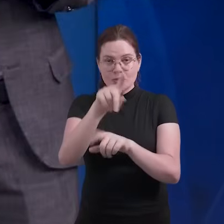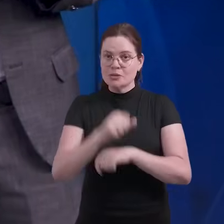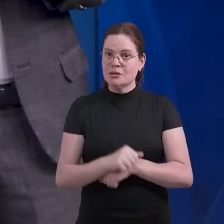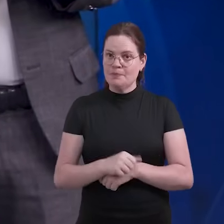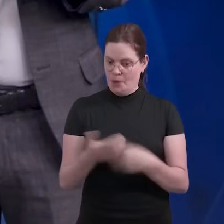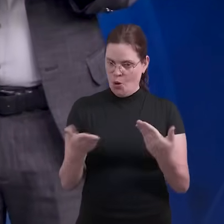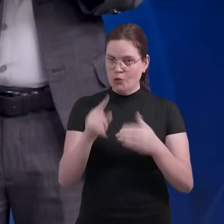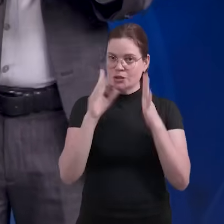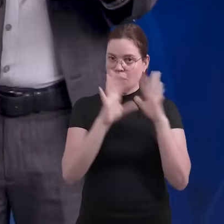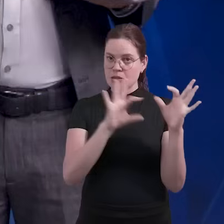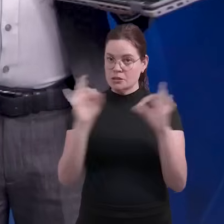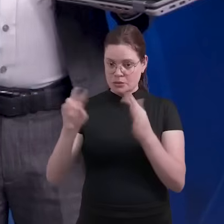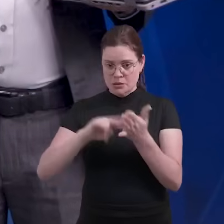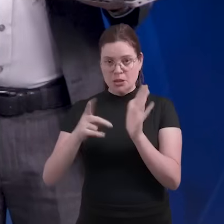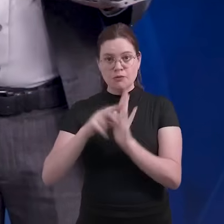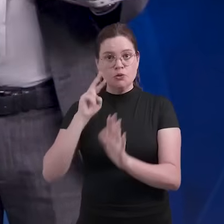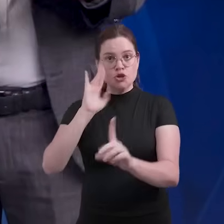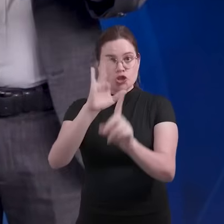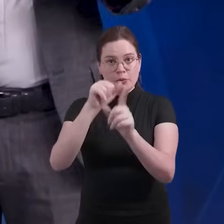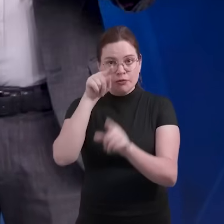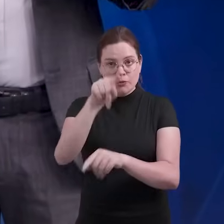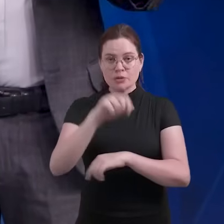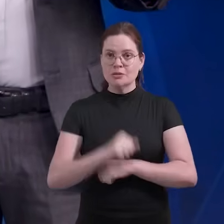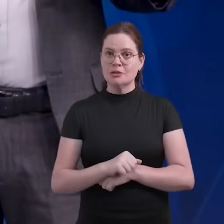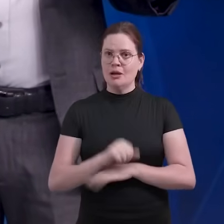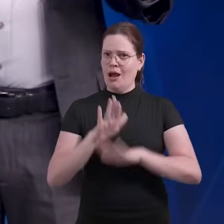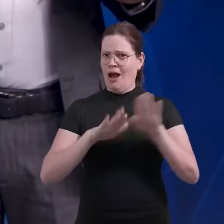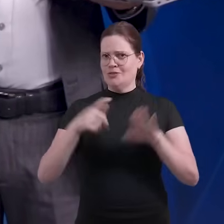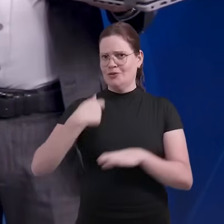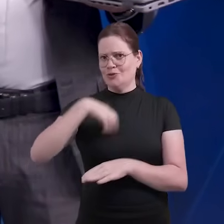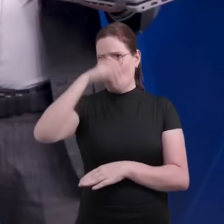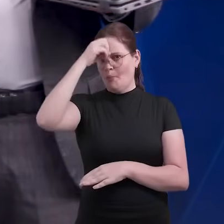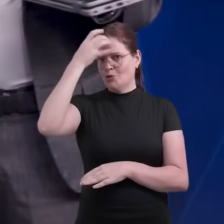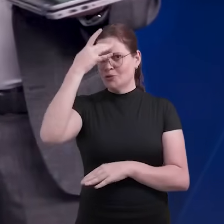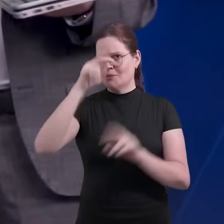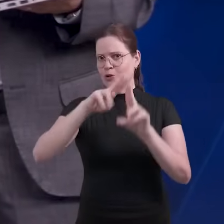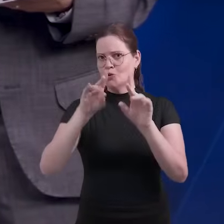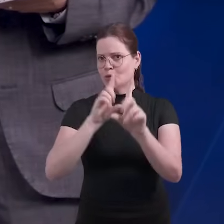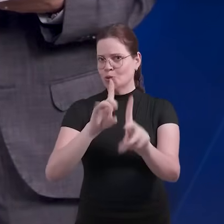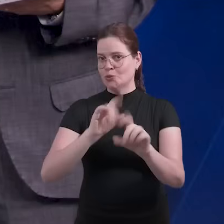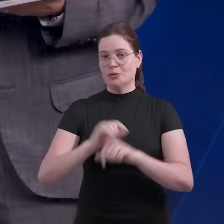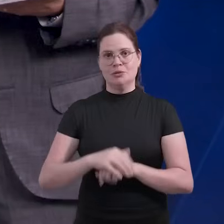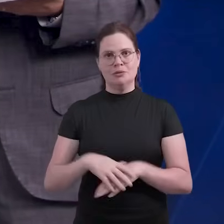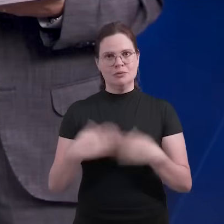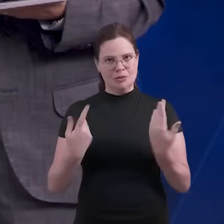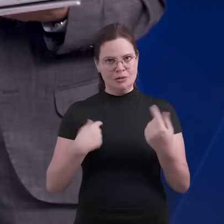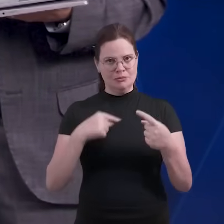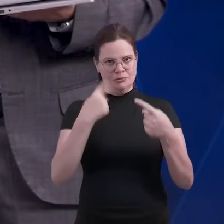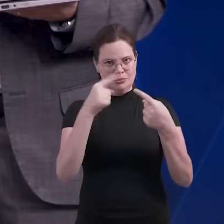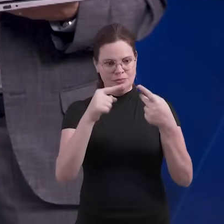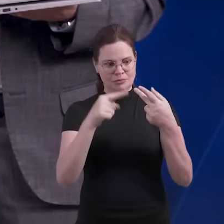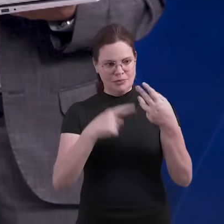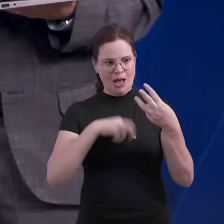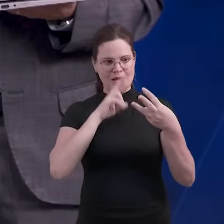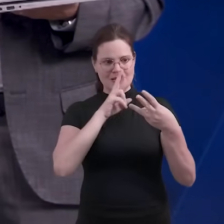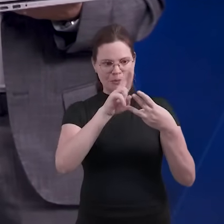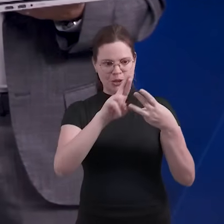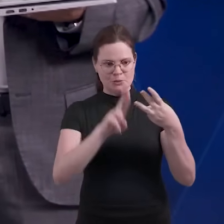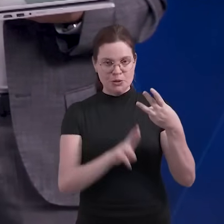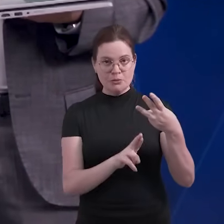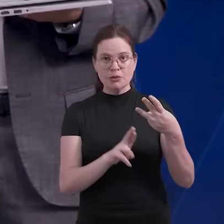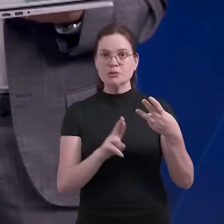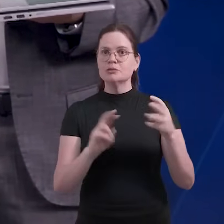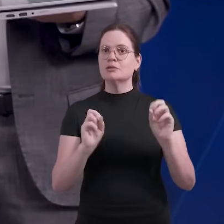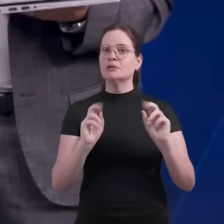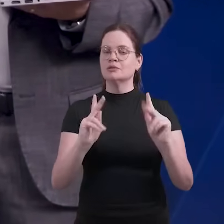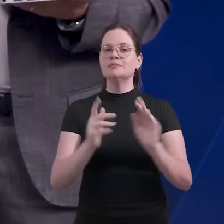Você está tomando conhecimento de uma doutrina de salvação que talvez você não conhecesse dentro da Bíblia. Aí sim, diante dessas respostas, nós vamos então